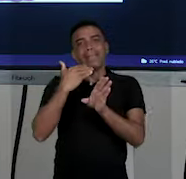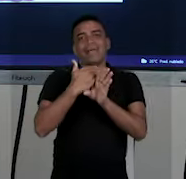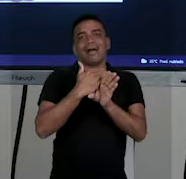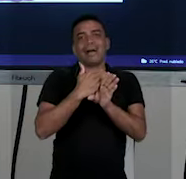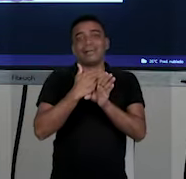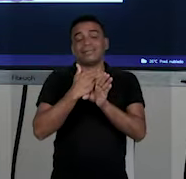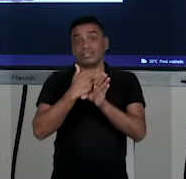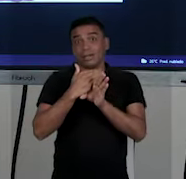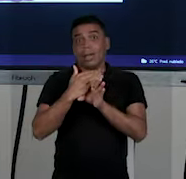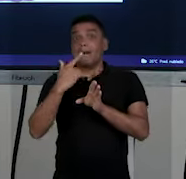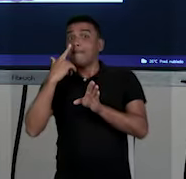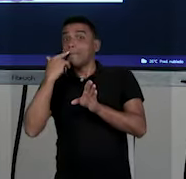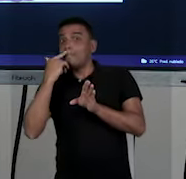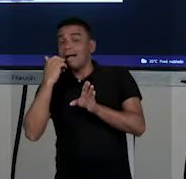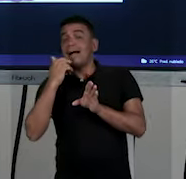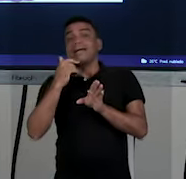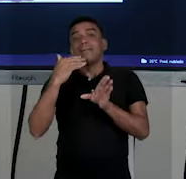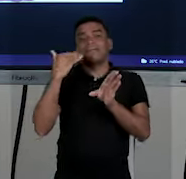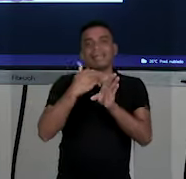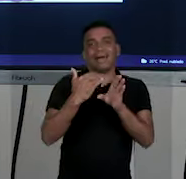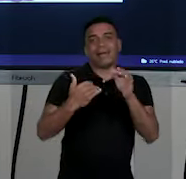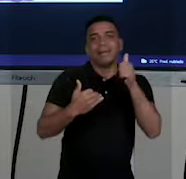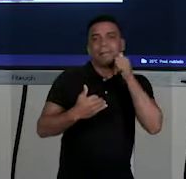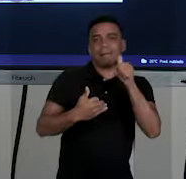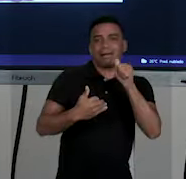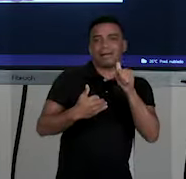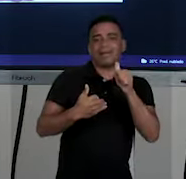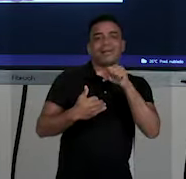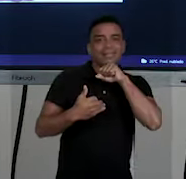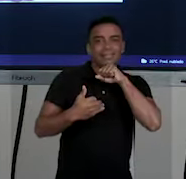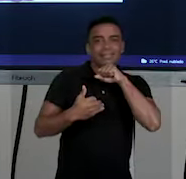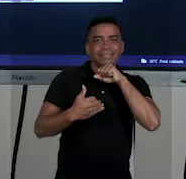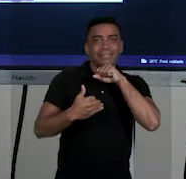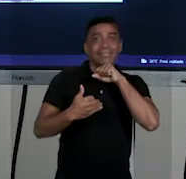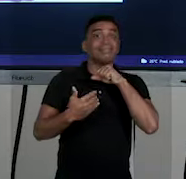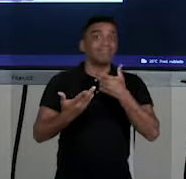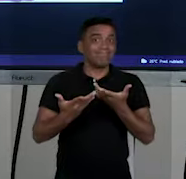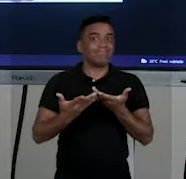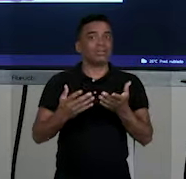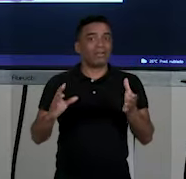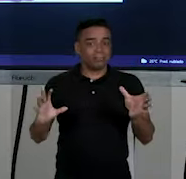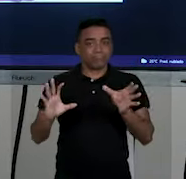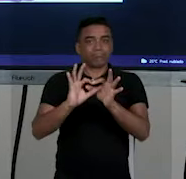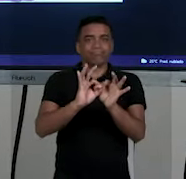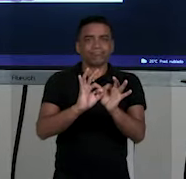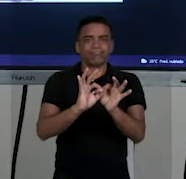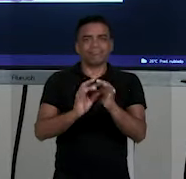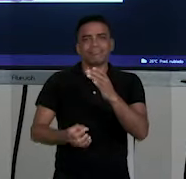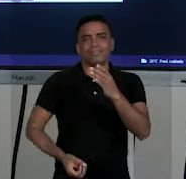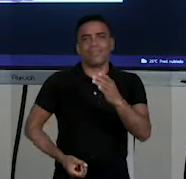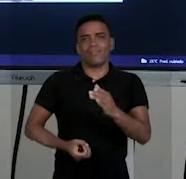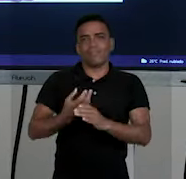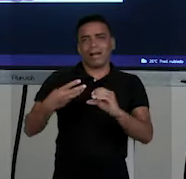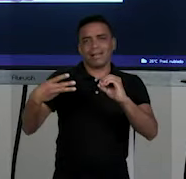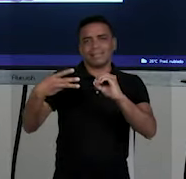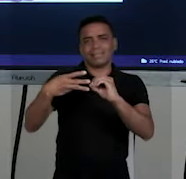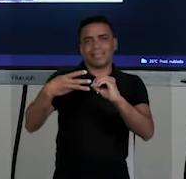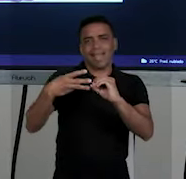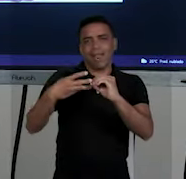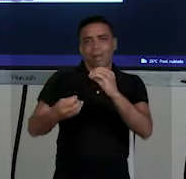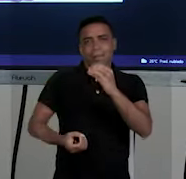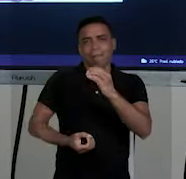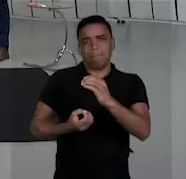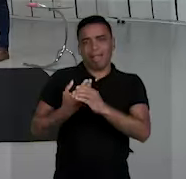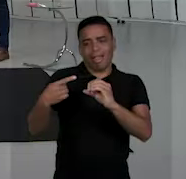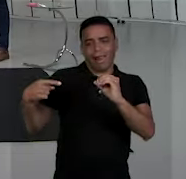Então, 23 cromossomos de um, 23 cromossomos de outro, que vão juntar e vão formar, então, essas células gametóticas,